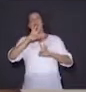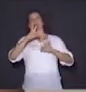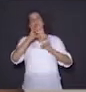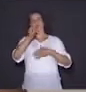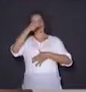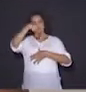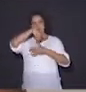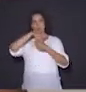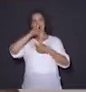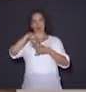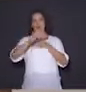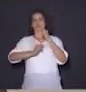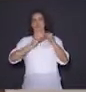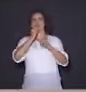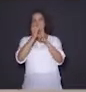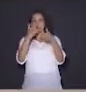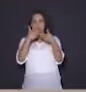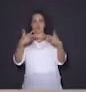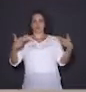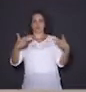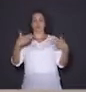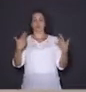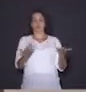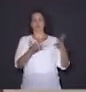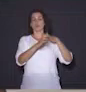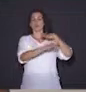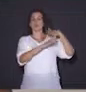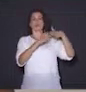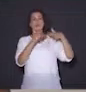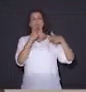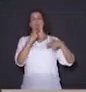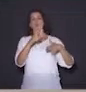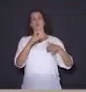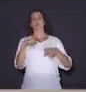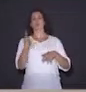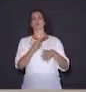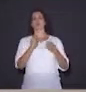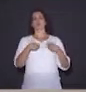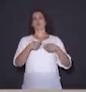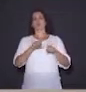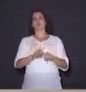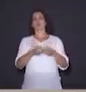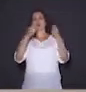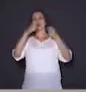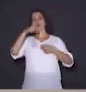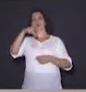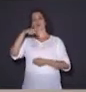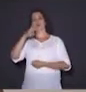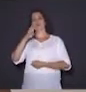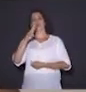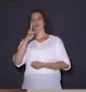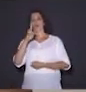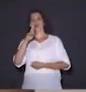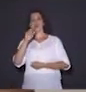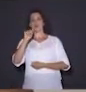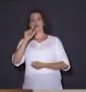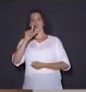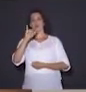das coisas e aí as operadoras vêm dizer que a gente precisa quebrar a neutralidade da rede para